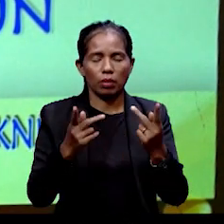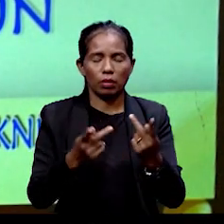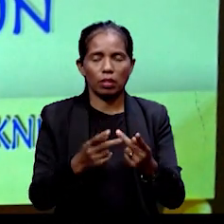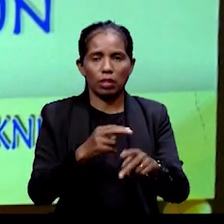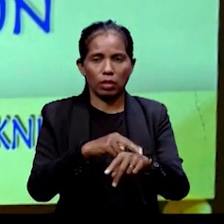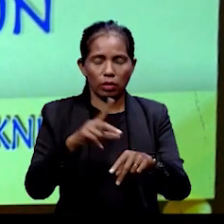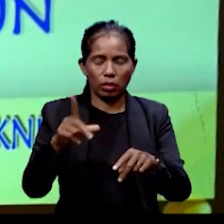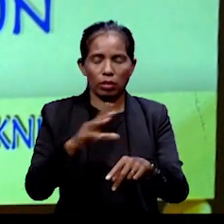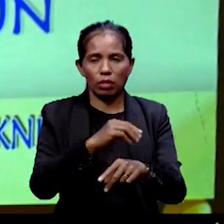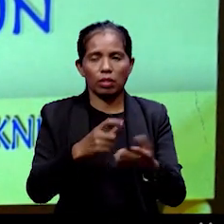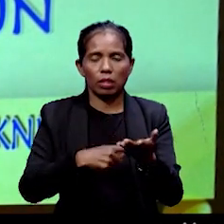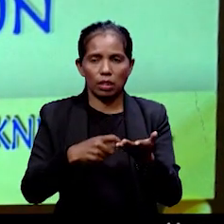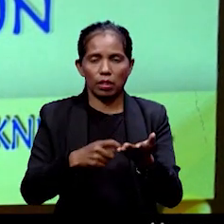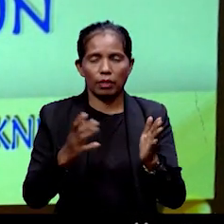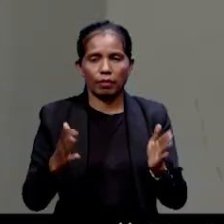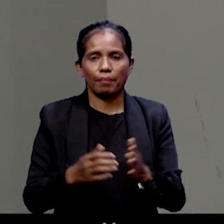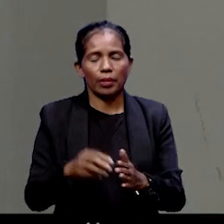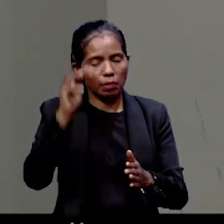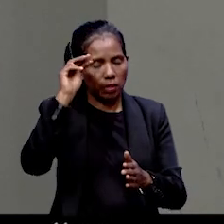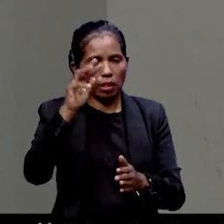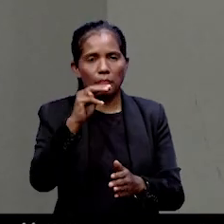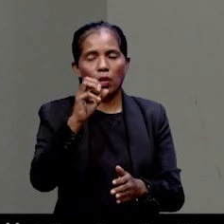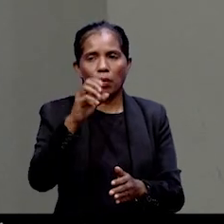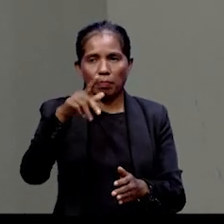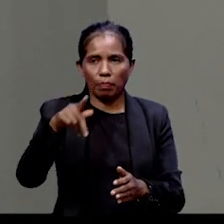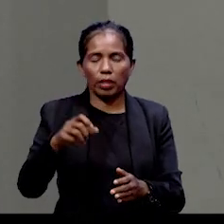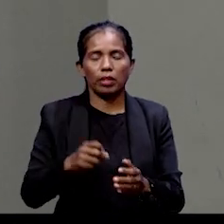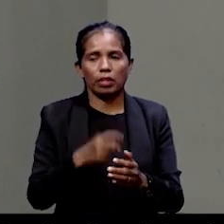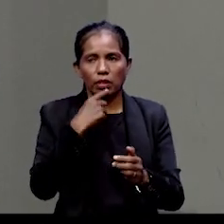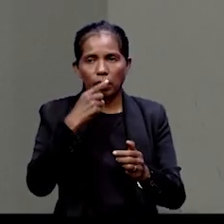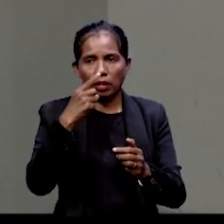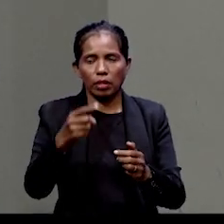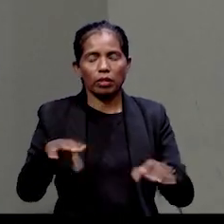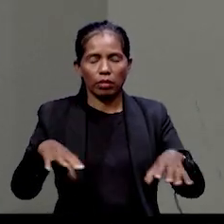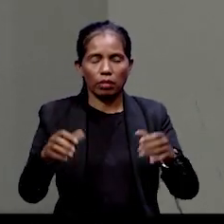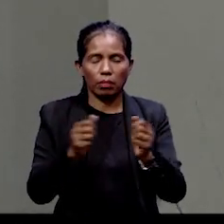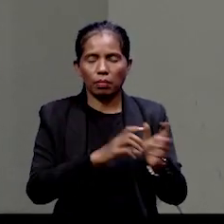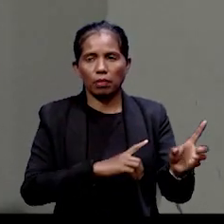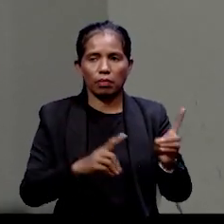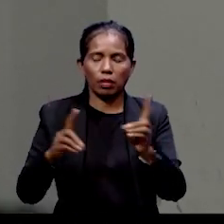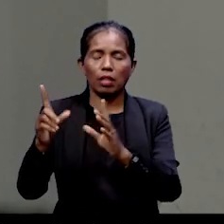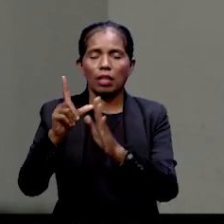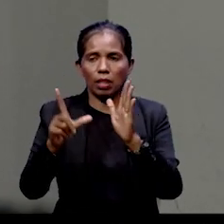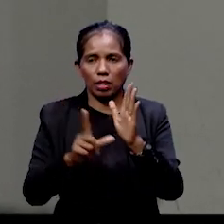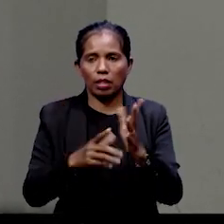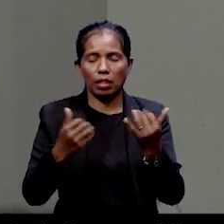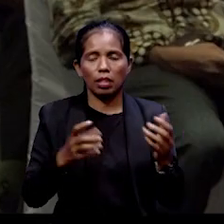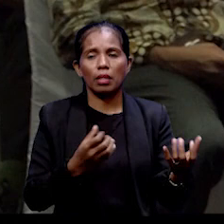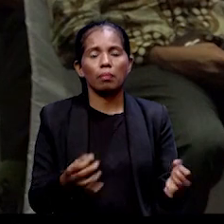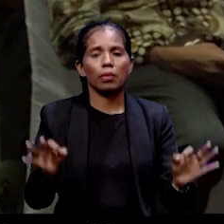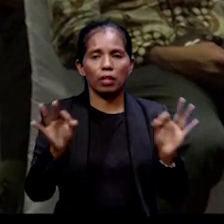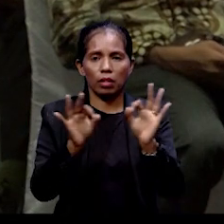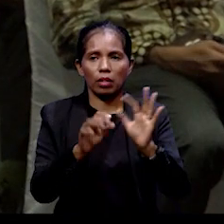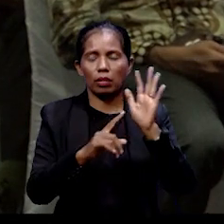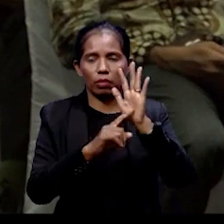konsultoria teknika sivil. Ministro Obras Publika Salvador Pires Ateten akordu implementasaun dekretu leine importante atu